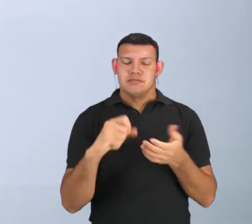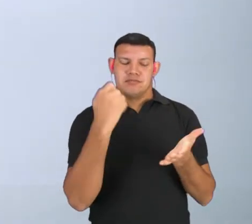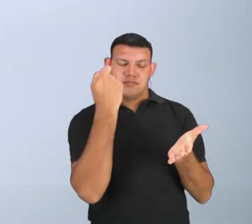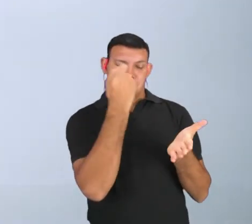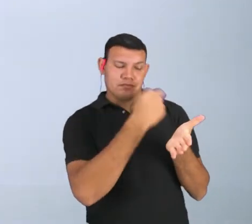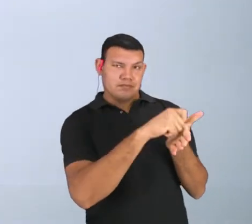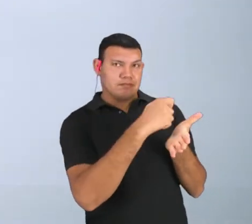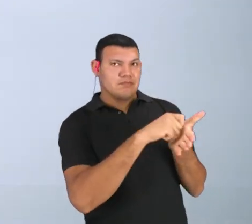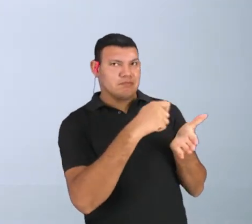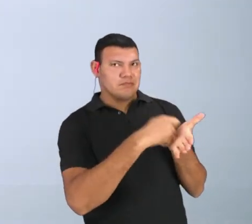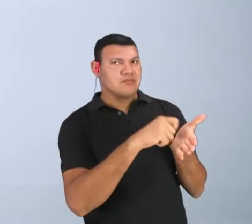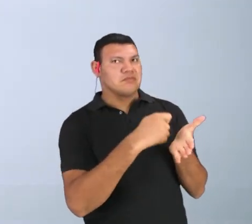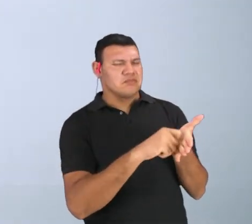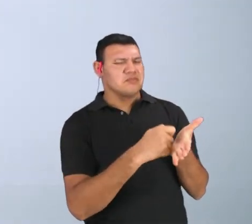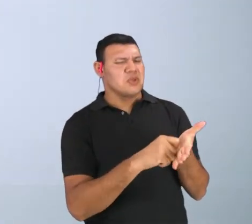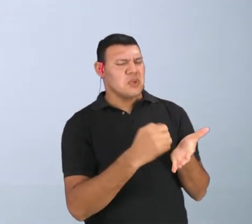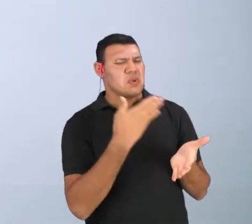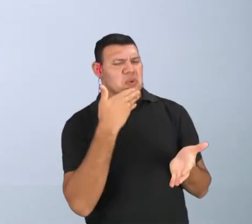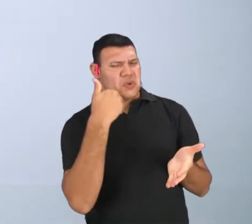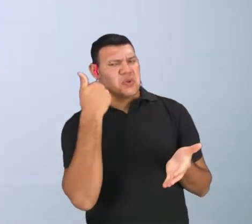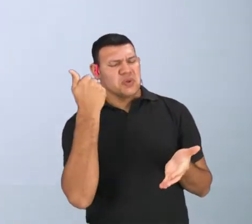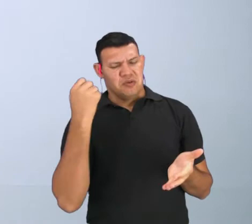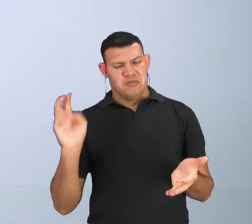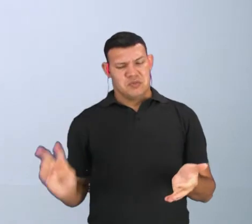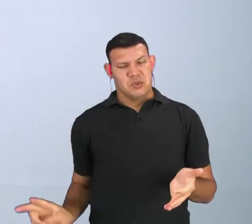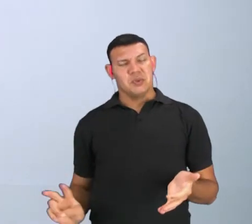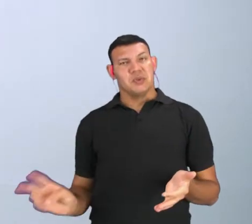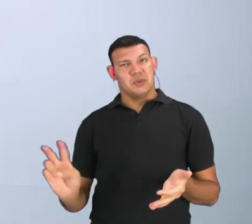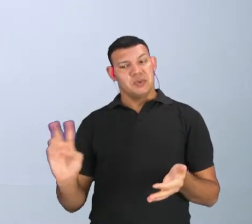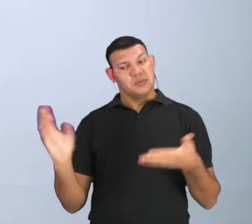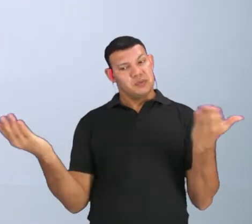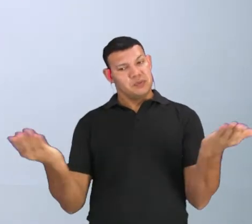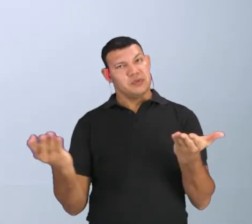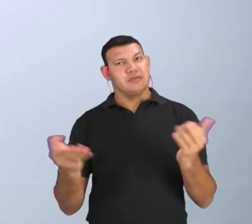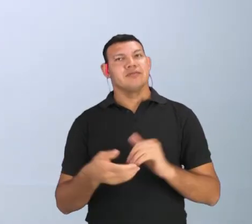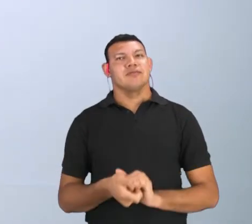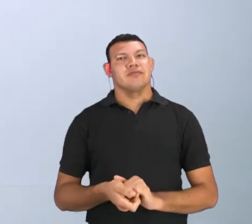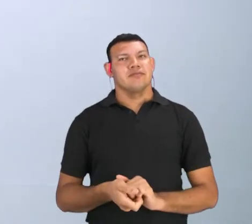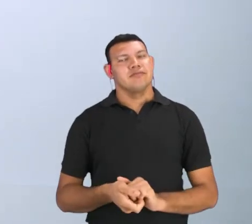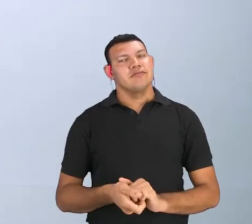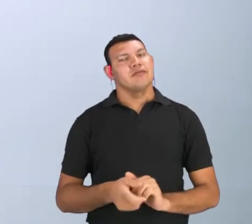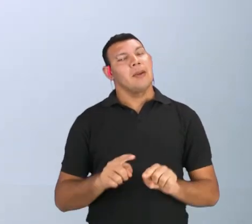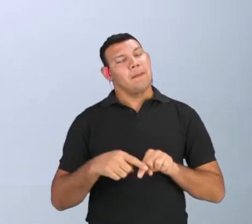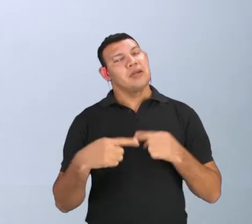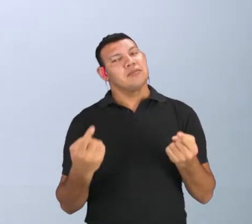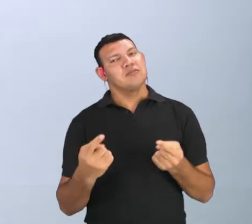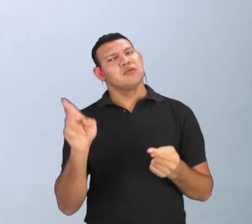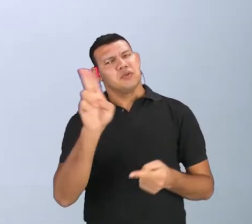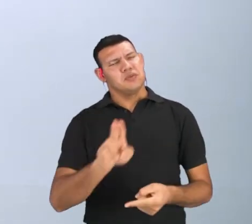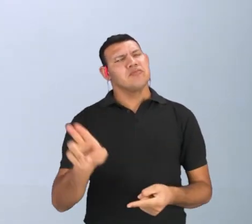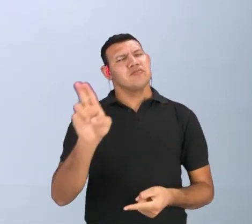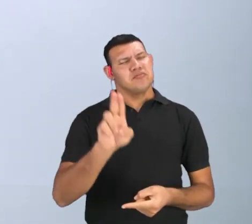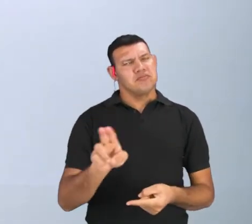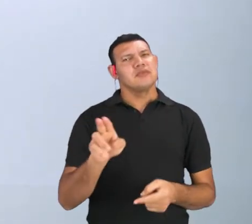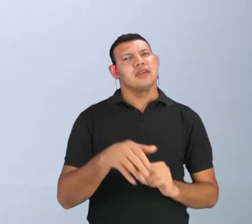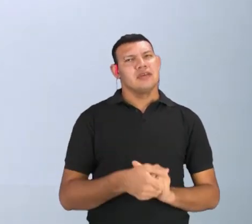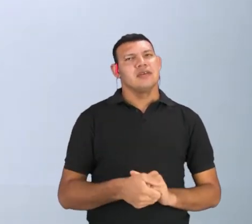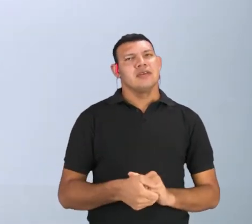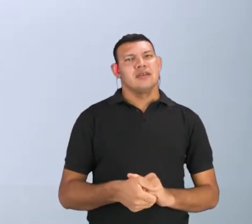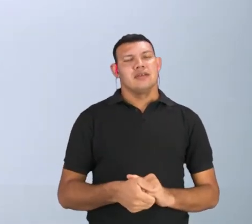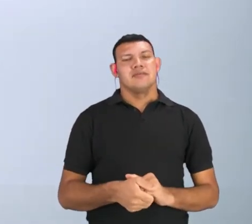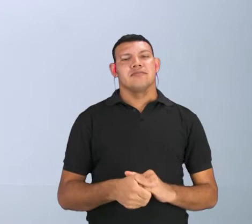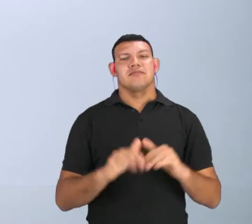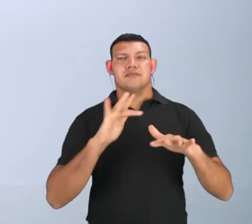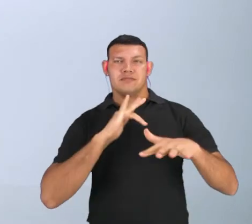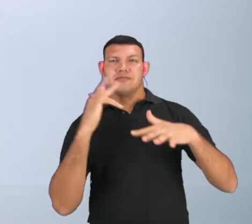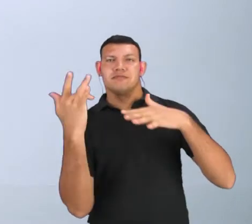ela foi muito mais valorizada do que é hoje, embora nós a utilizemos todos os dias, em todo momento